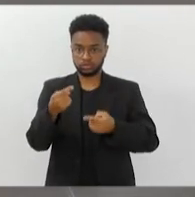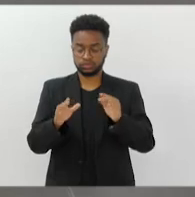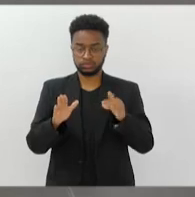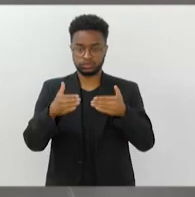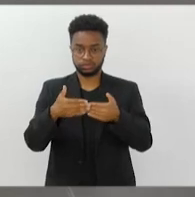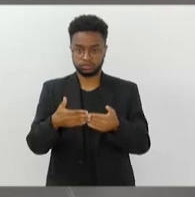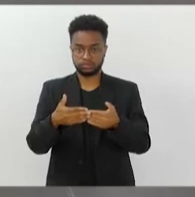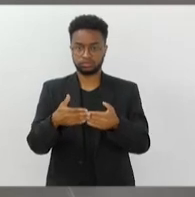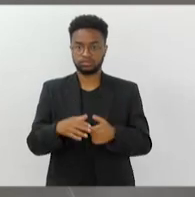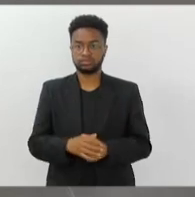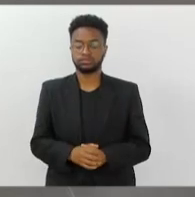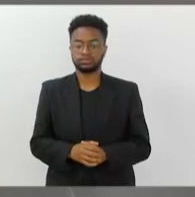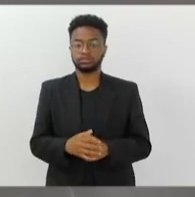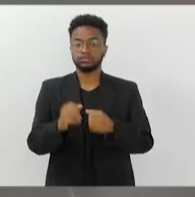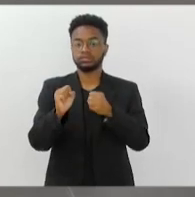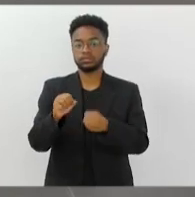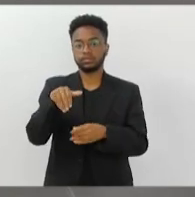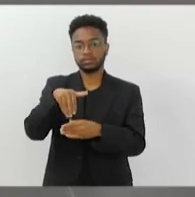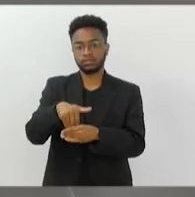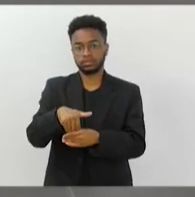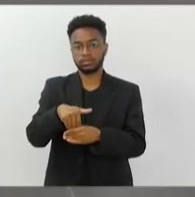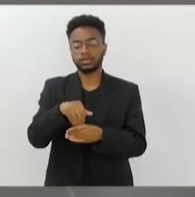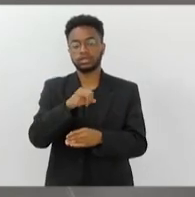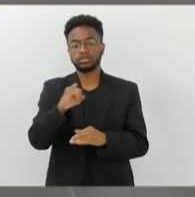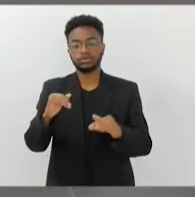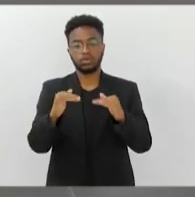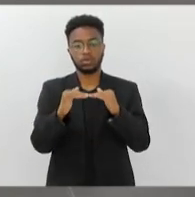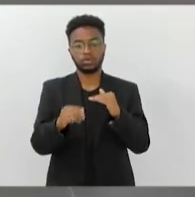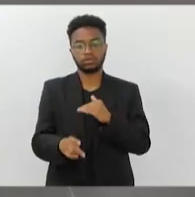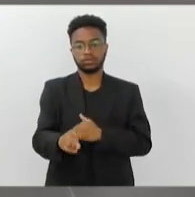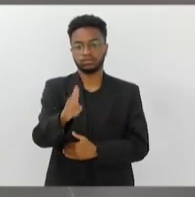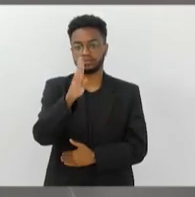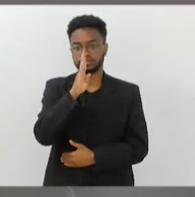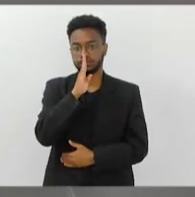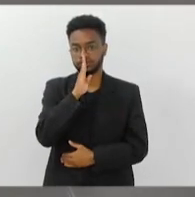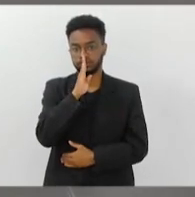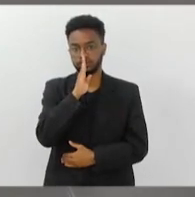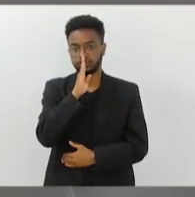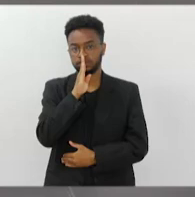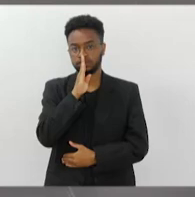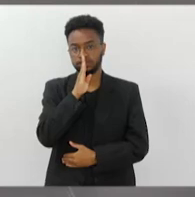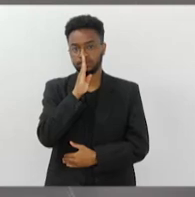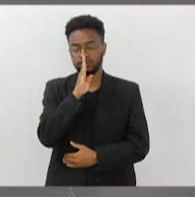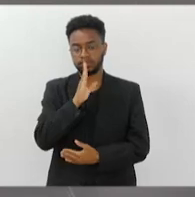encerrada a discussão. Em votação, os senhores que aprovam permaneçam como estão.